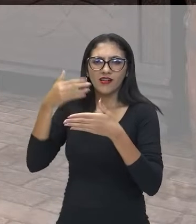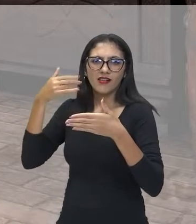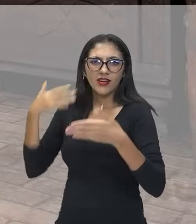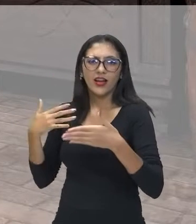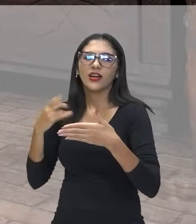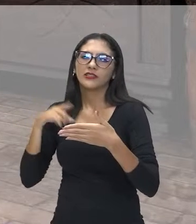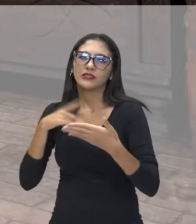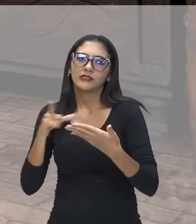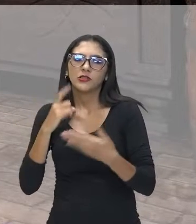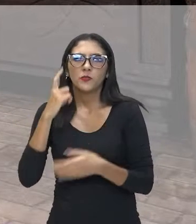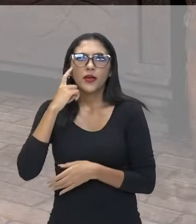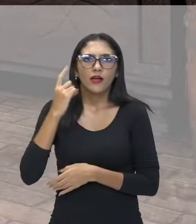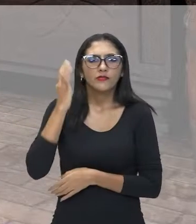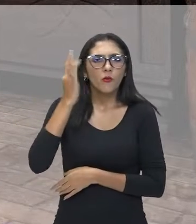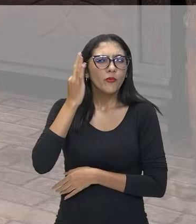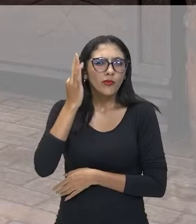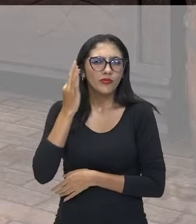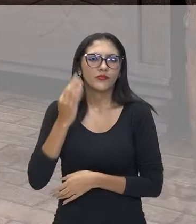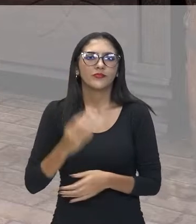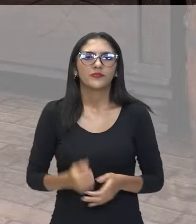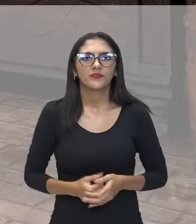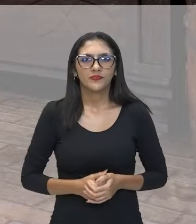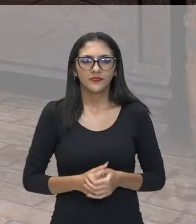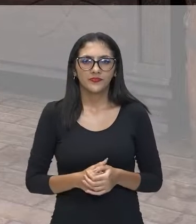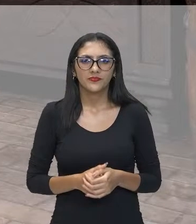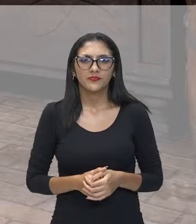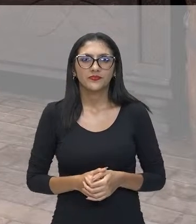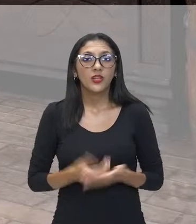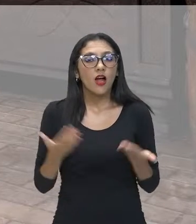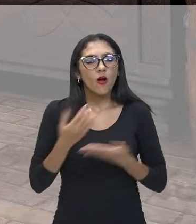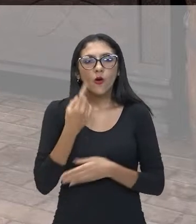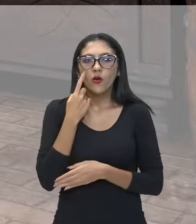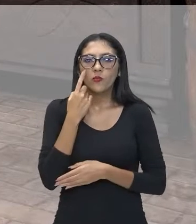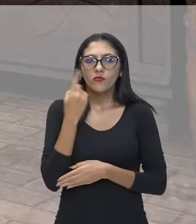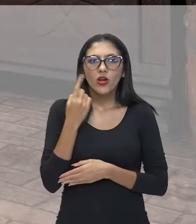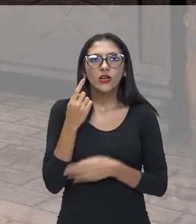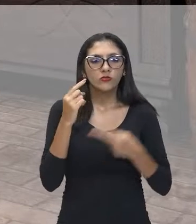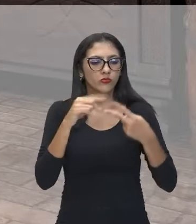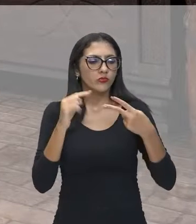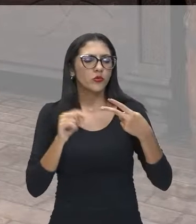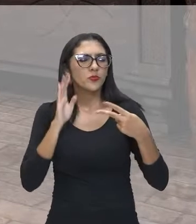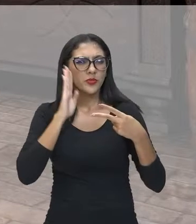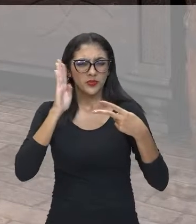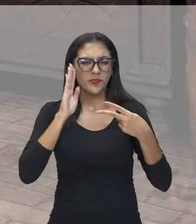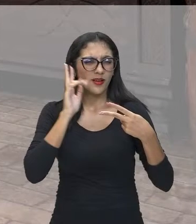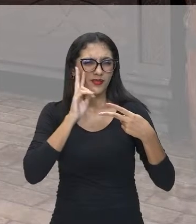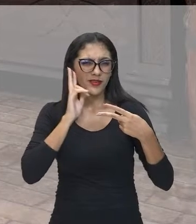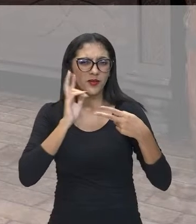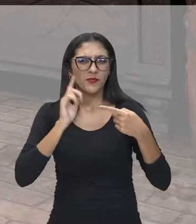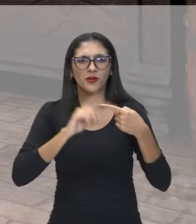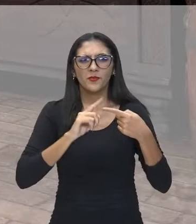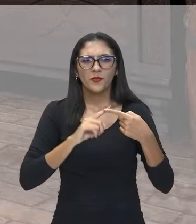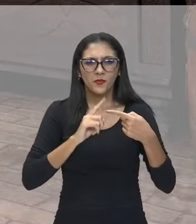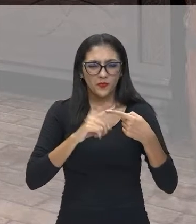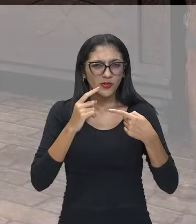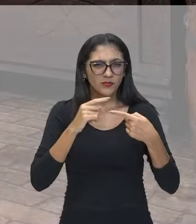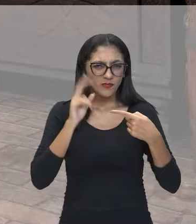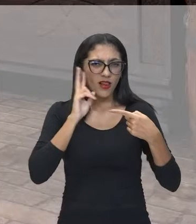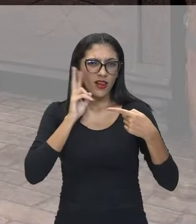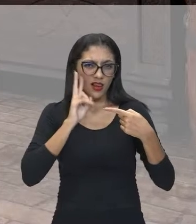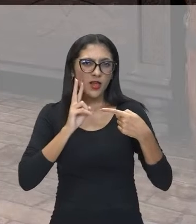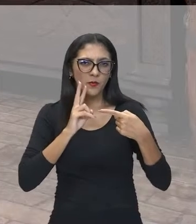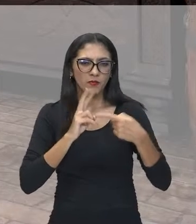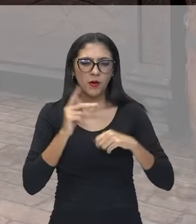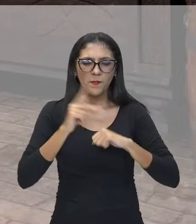desses sonhos, né, que eles tinham, tá bom? E aí vamos falar um pouquinho mais dos 2 mais importantes, né? Que era o primeiro deles, a